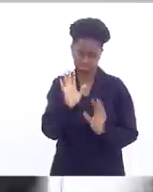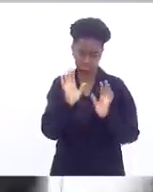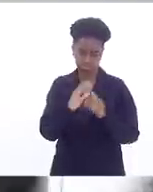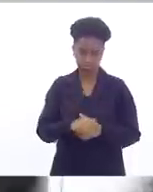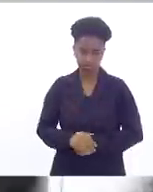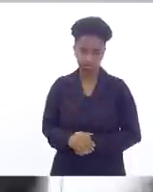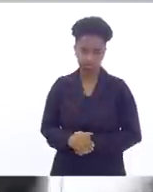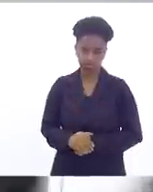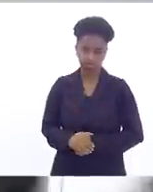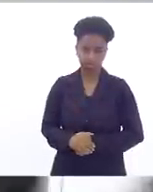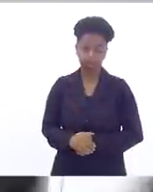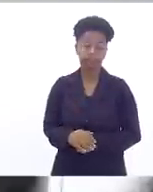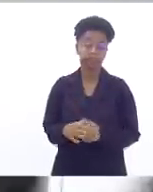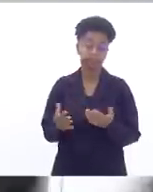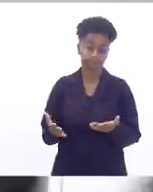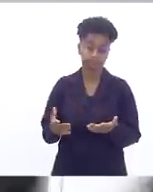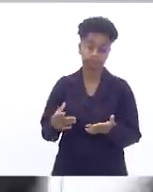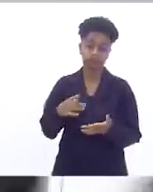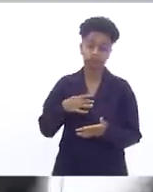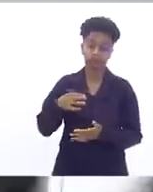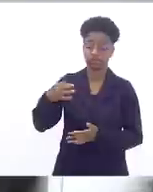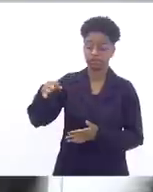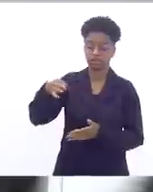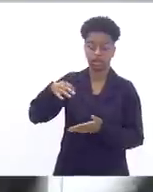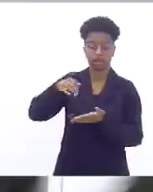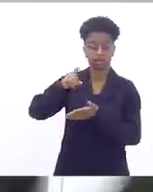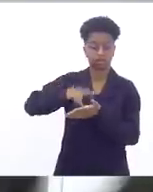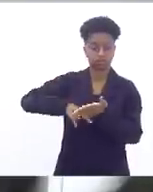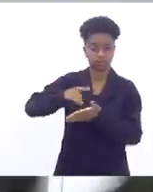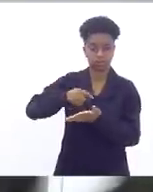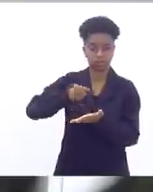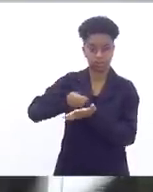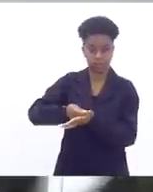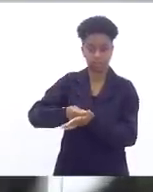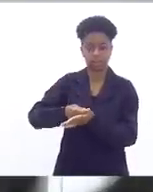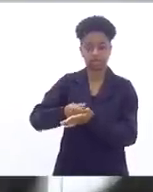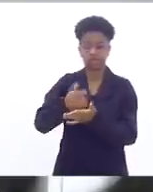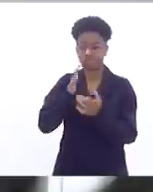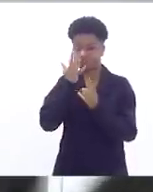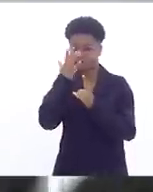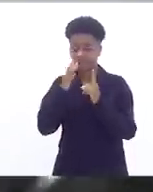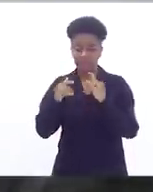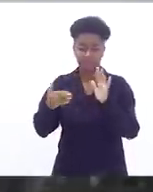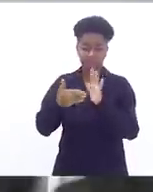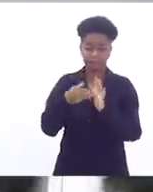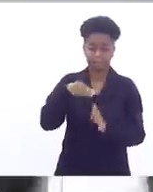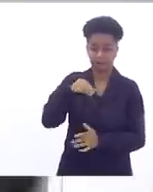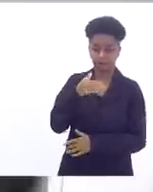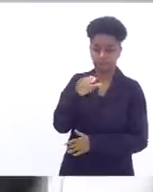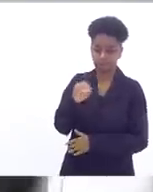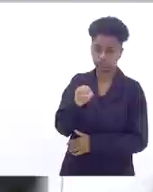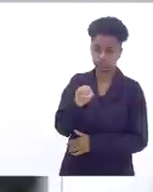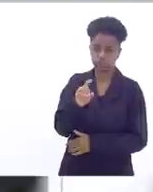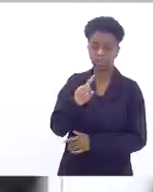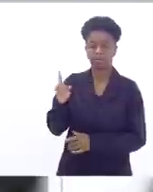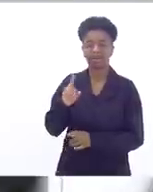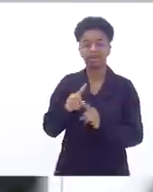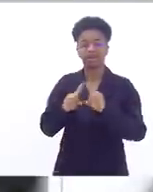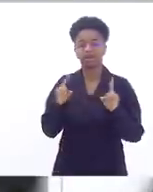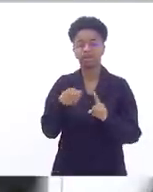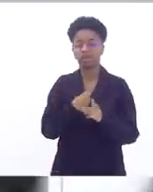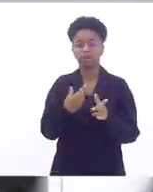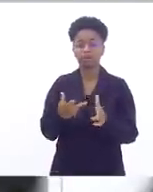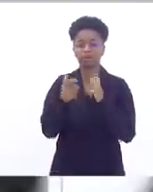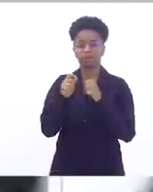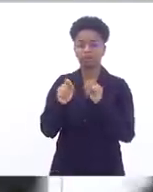isso a folha rodou em fevereiro para março a gente detectou o problema de aproximadamente quer dizer exatamente de